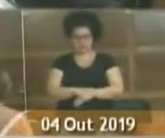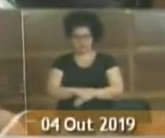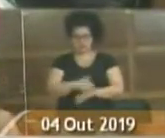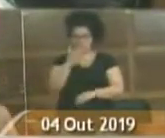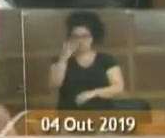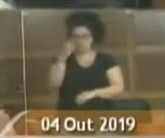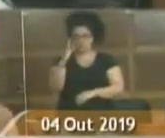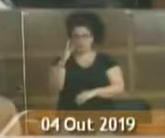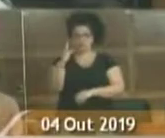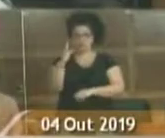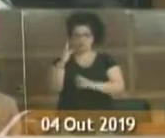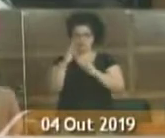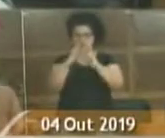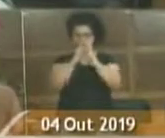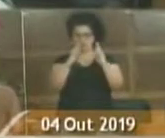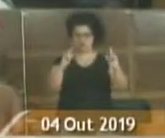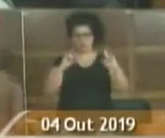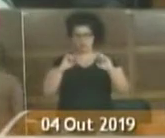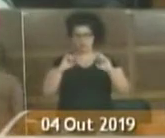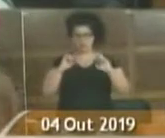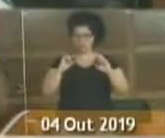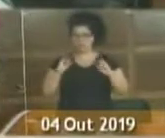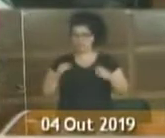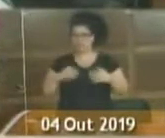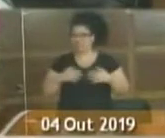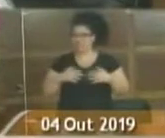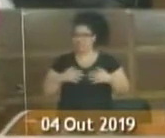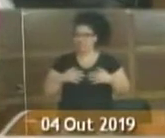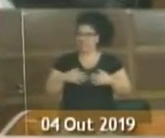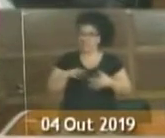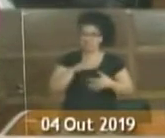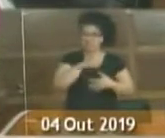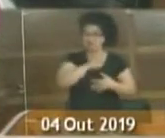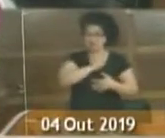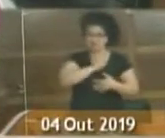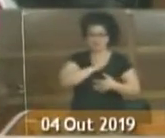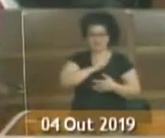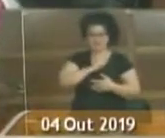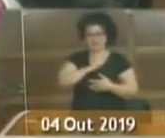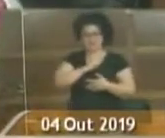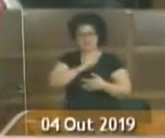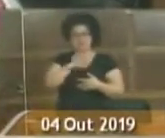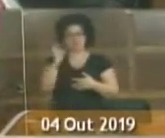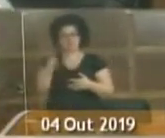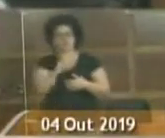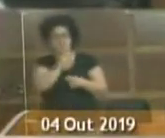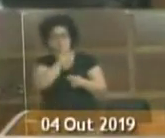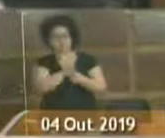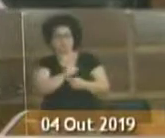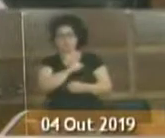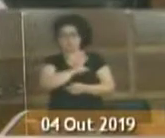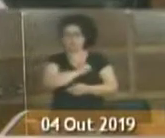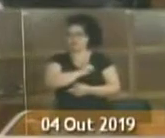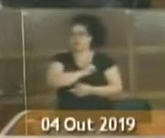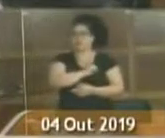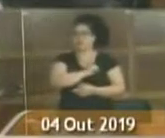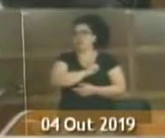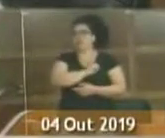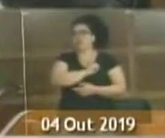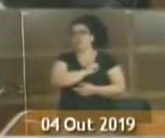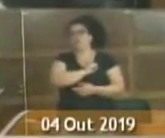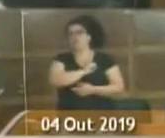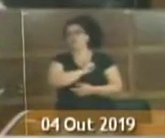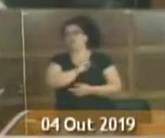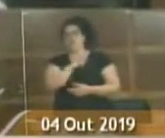feira. A Neia é uma protetora super apaixonada. Os protetores gostam também. Eu nunca vi uma protetora que